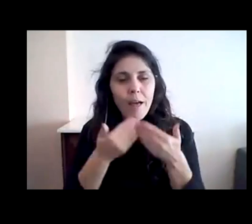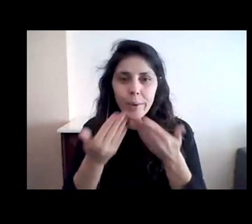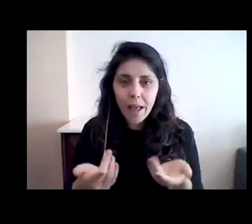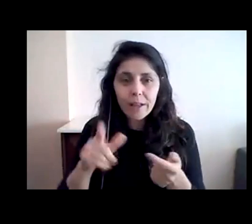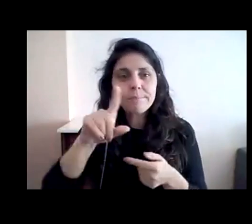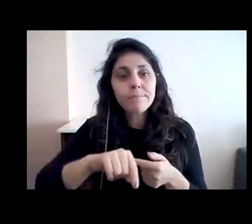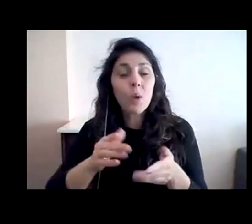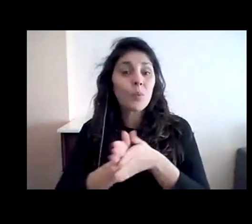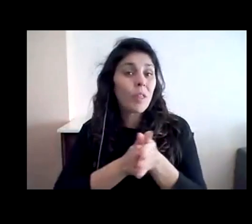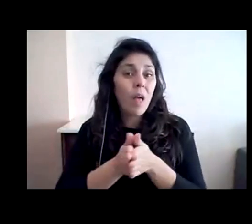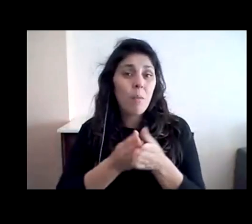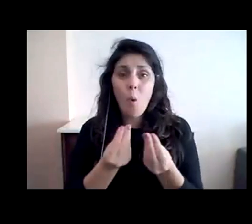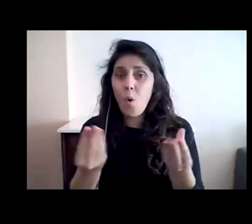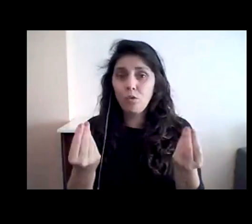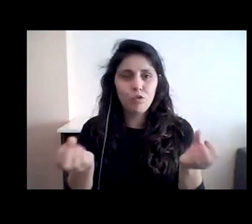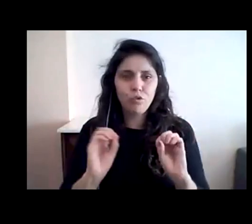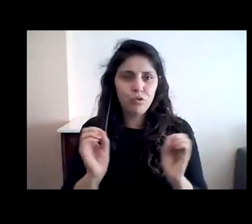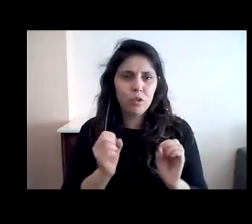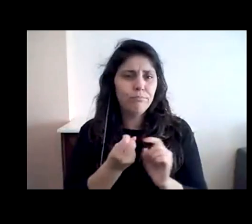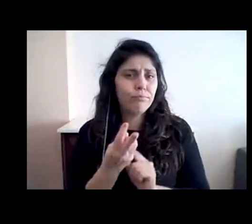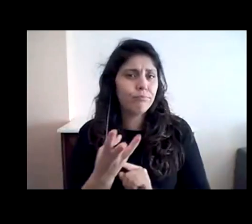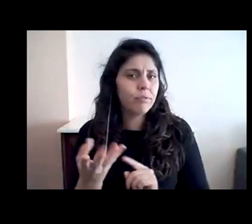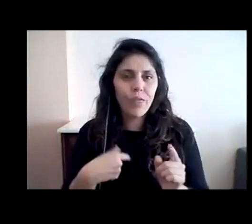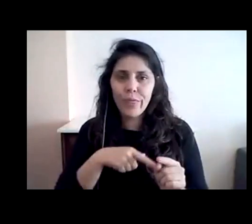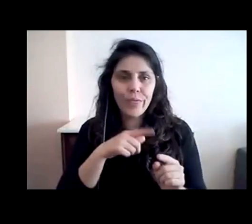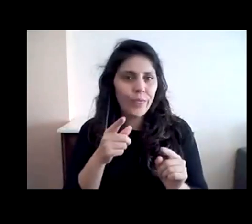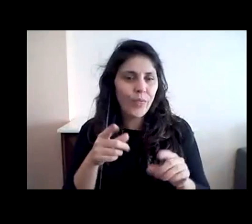não são tantas assim e sobretudo não são tantas assim